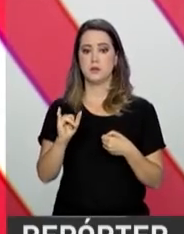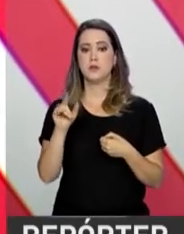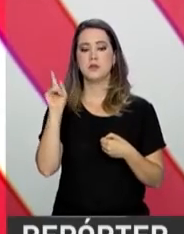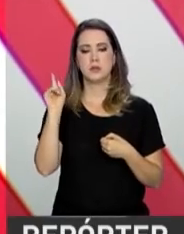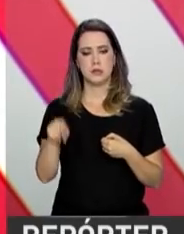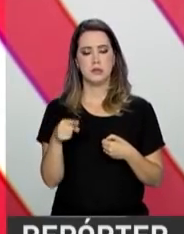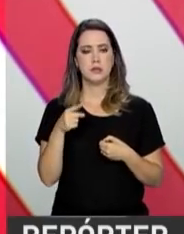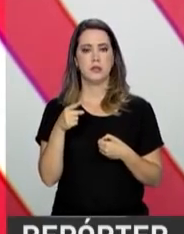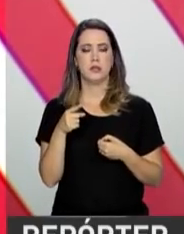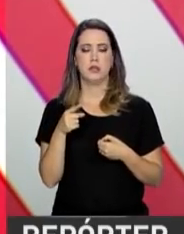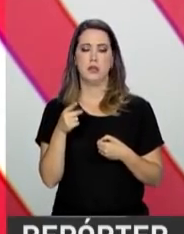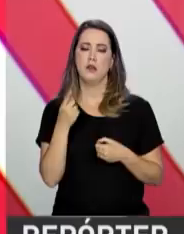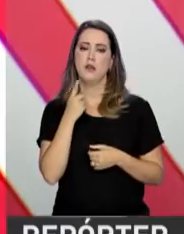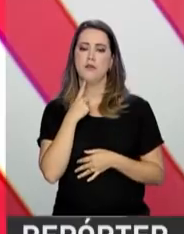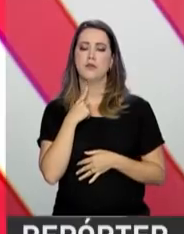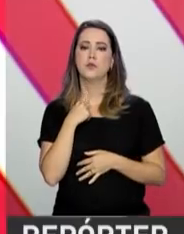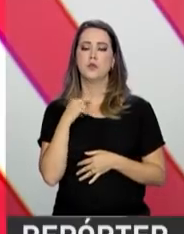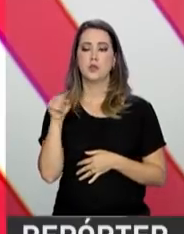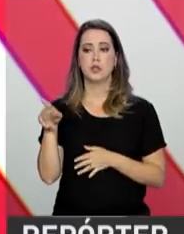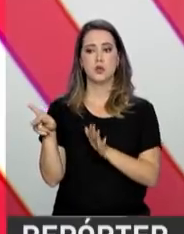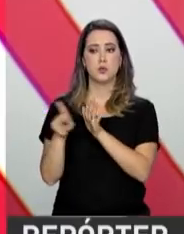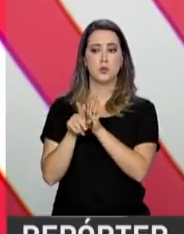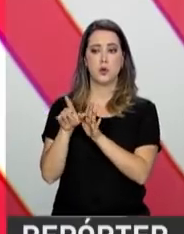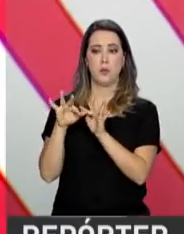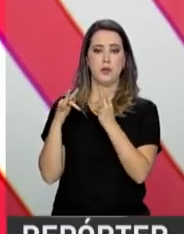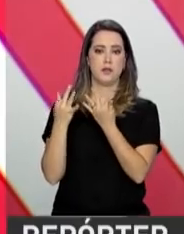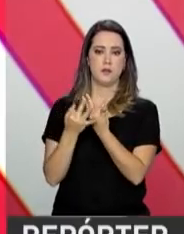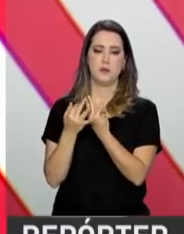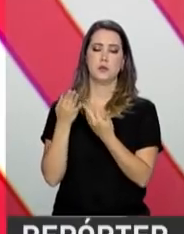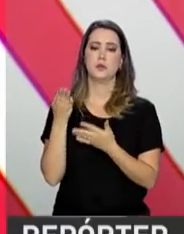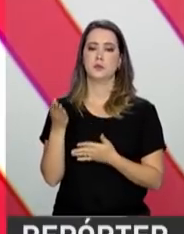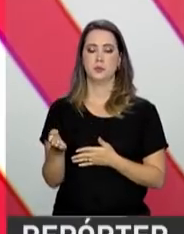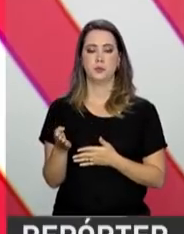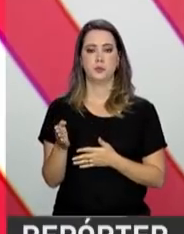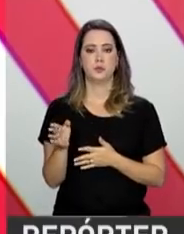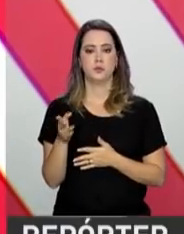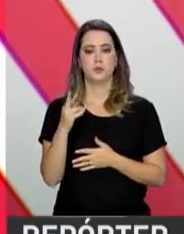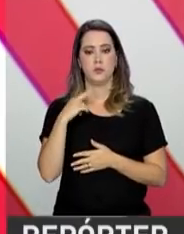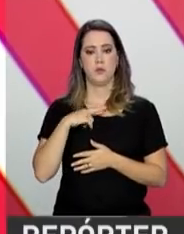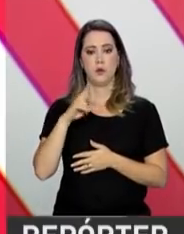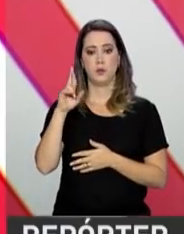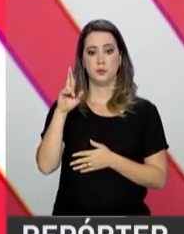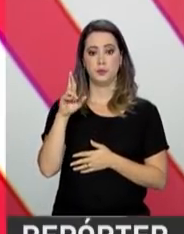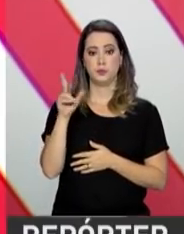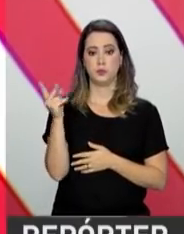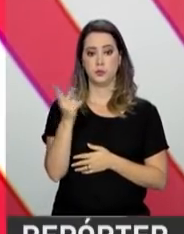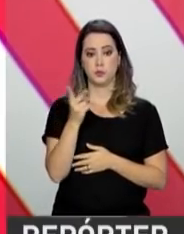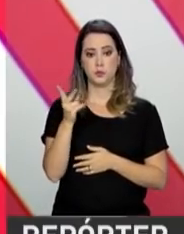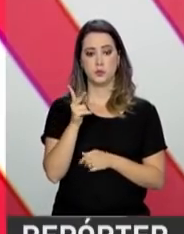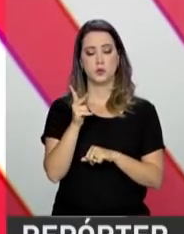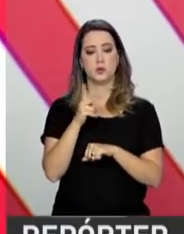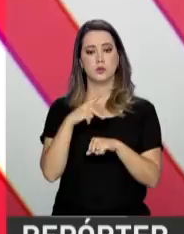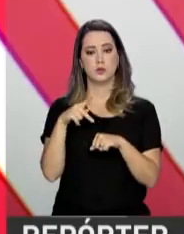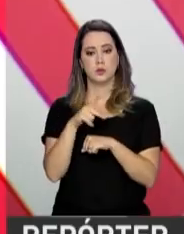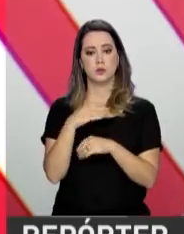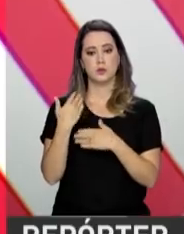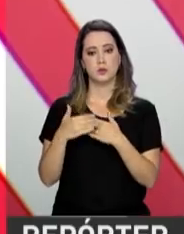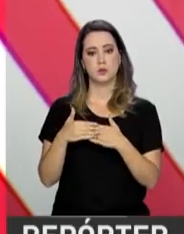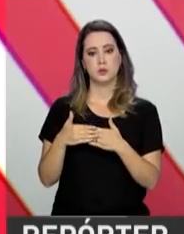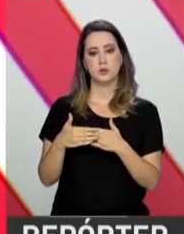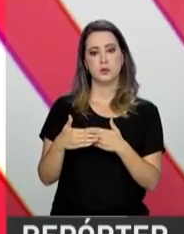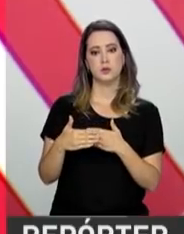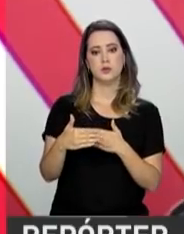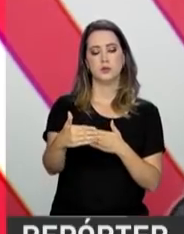esse naturalmente for o desejo das famílias as autoridades dos dois países continuarão